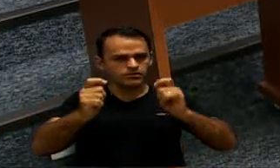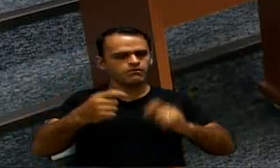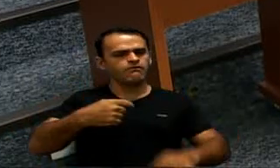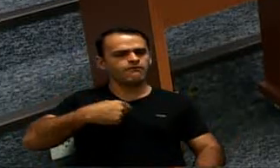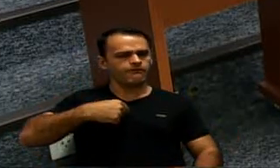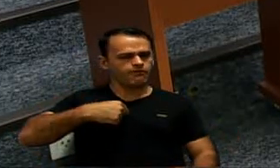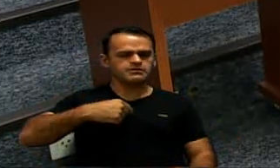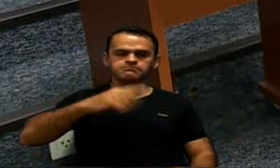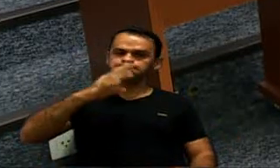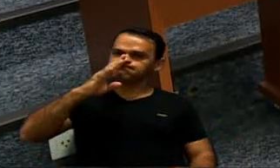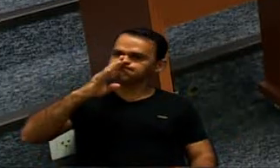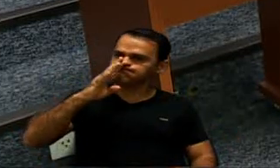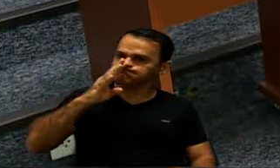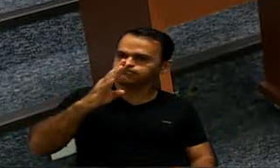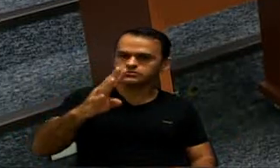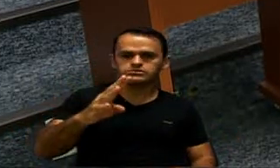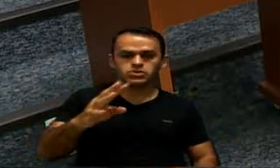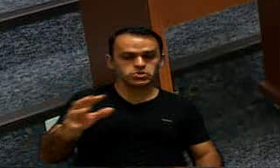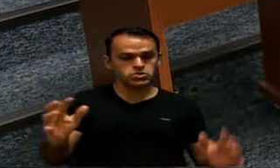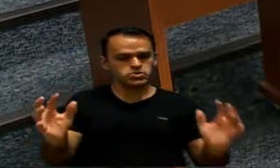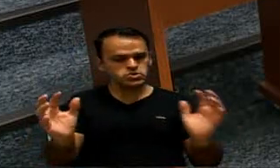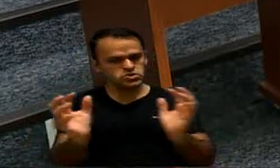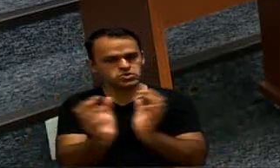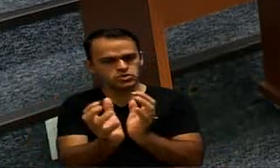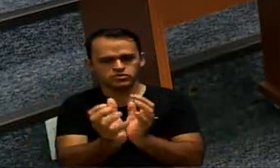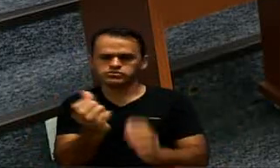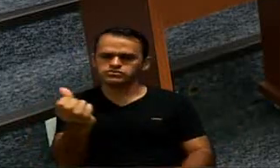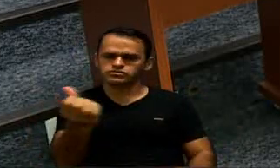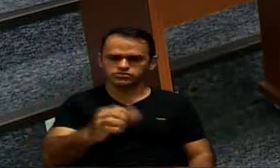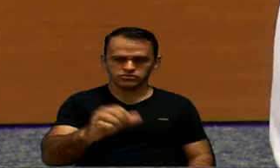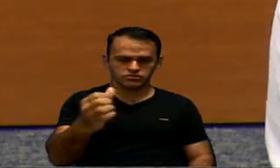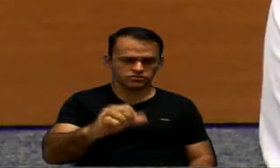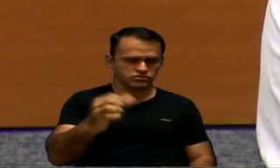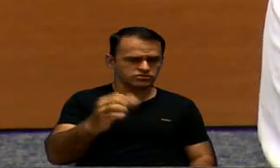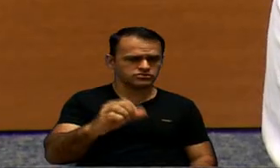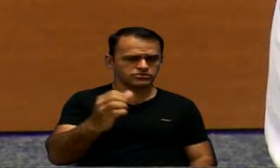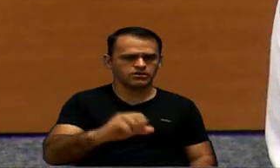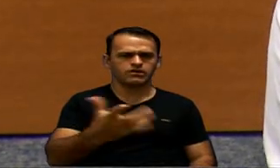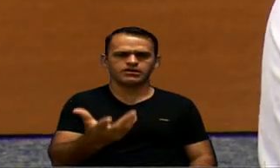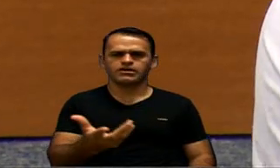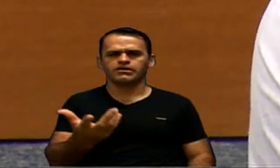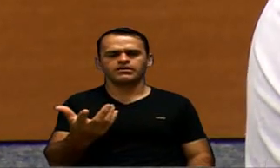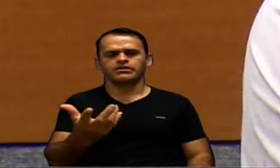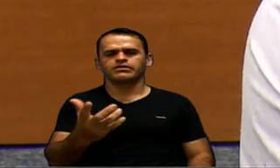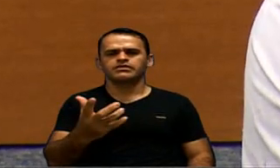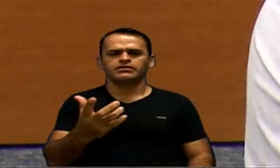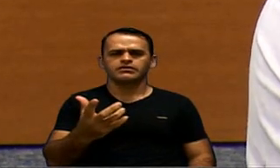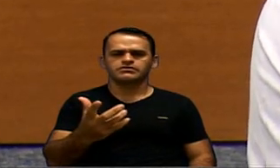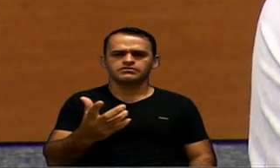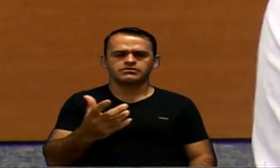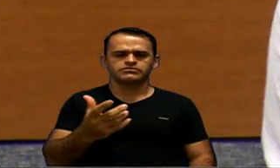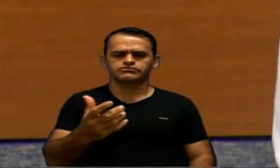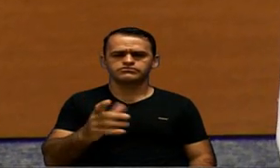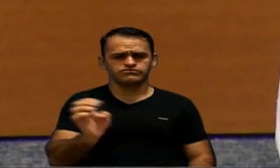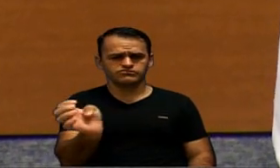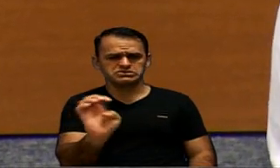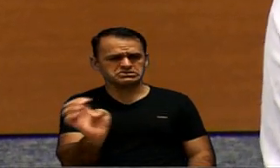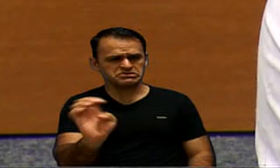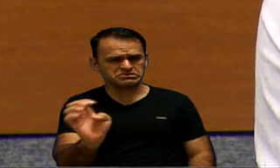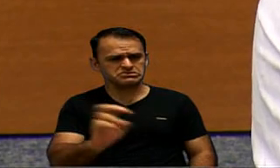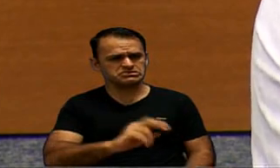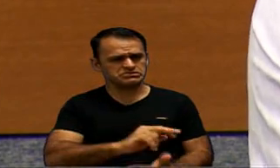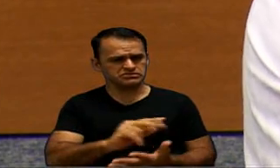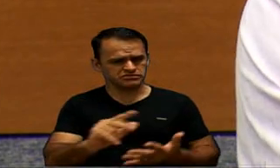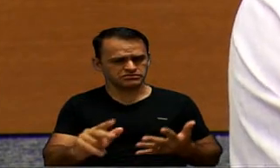da população lésbica, mulheres lésbicas, bissexuais e as mulheres trans. Que imagine vocês que,